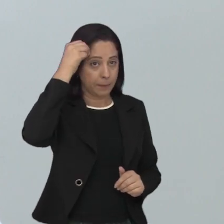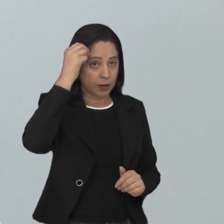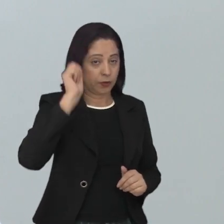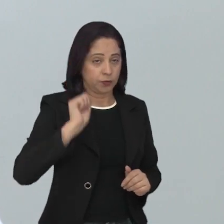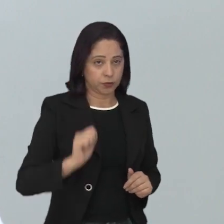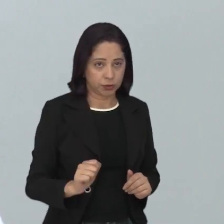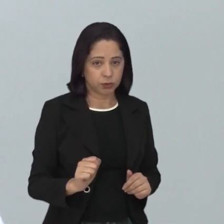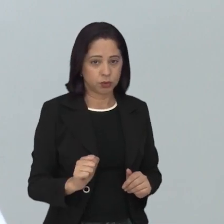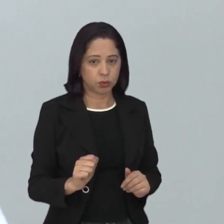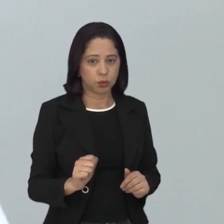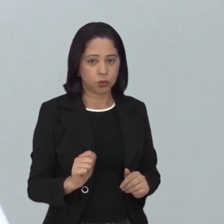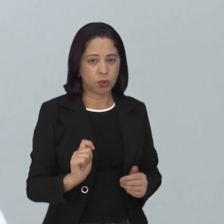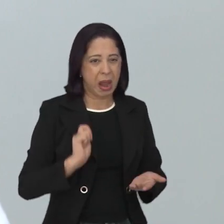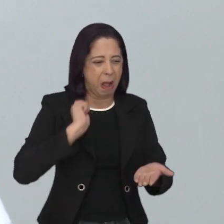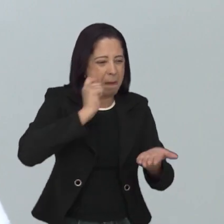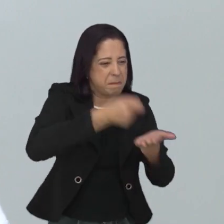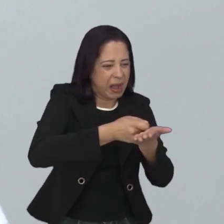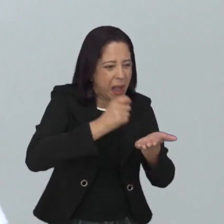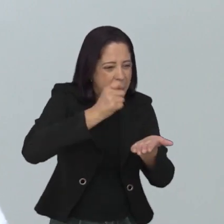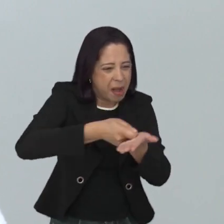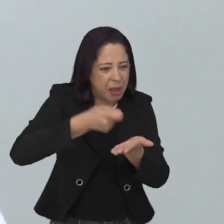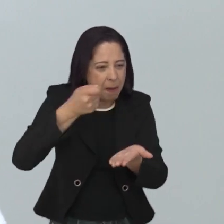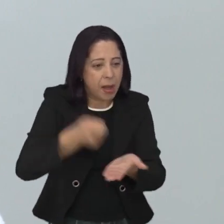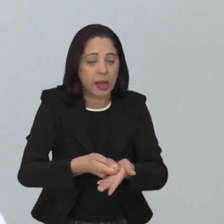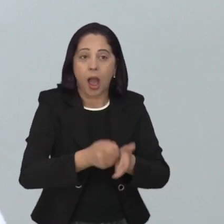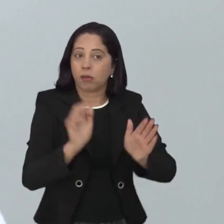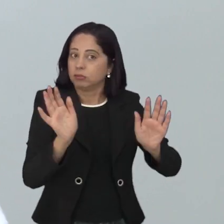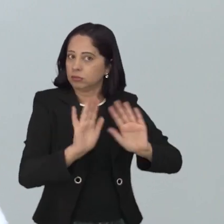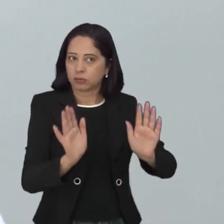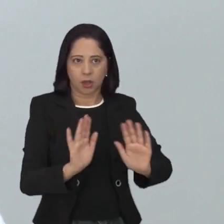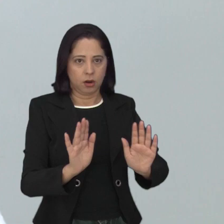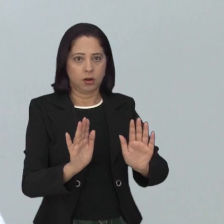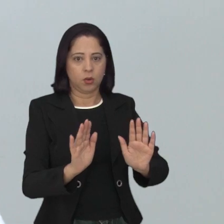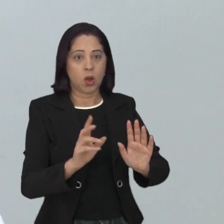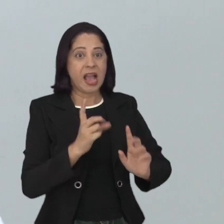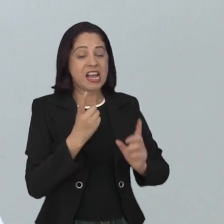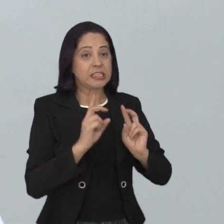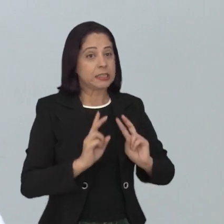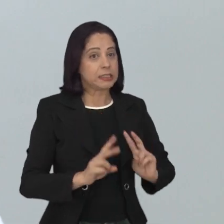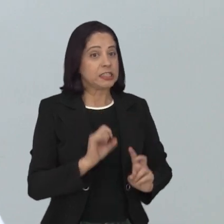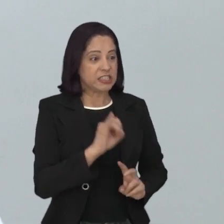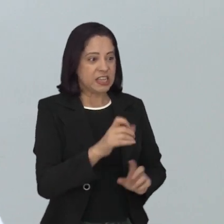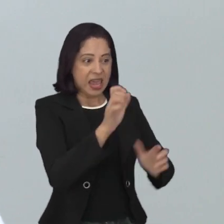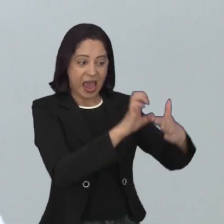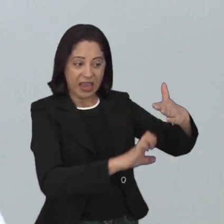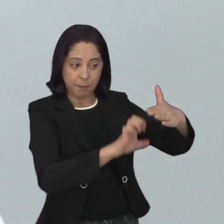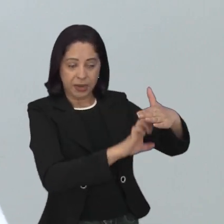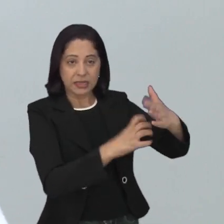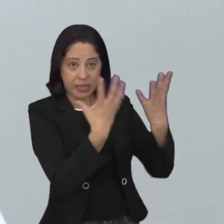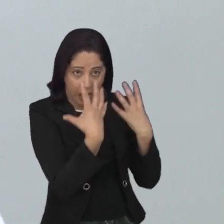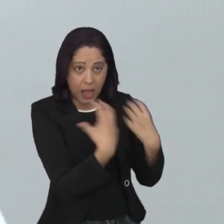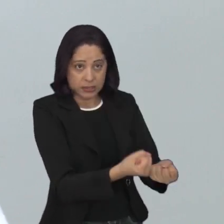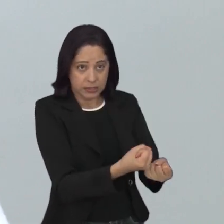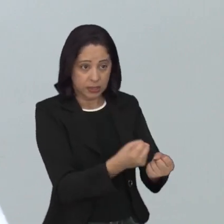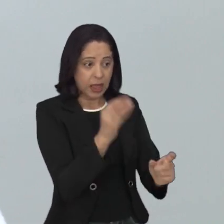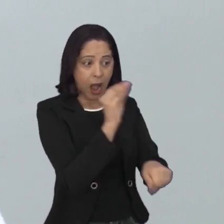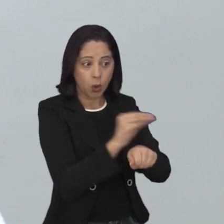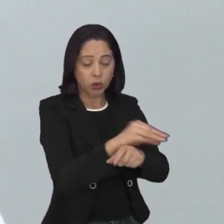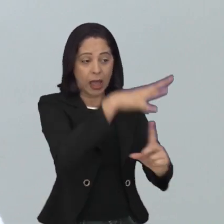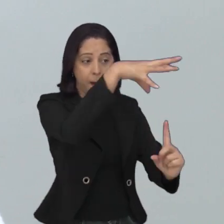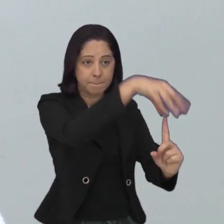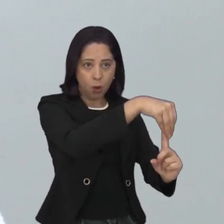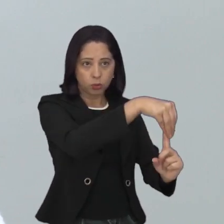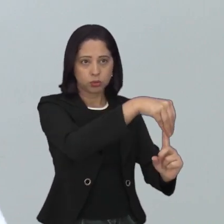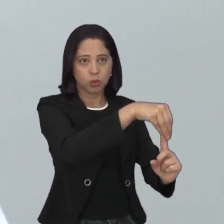vai arcar com qualquer tipo de despesa então é 100% de quem adotar mesmo e ele adotou ele